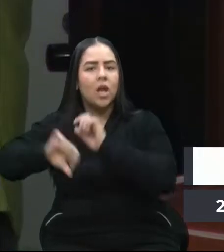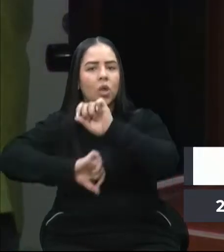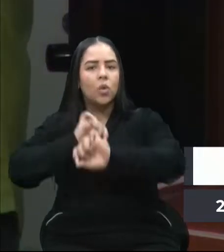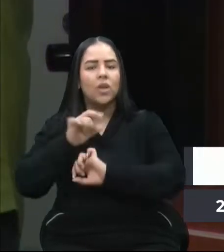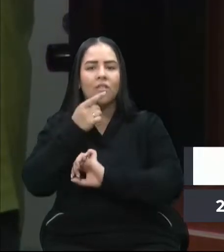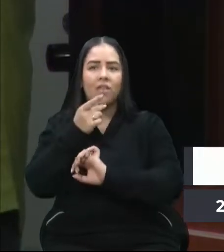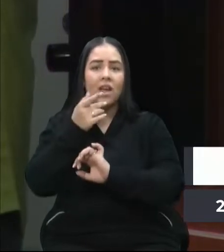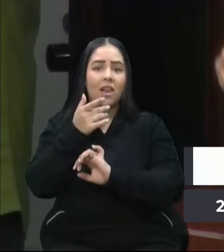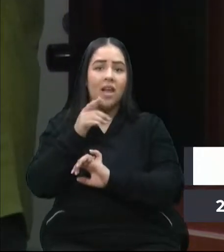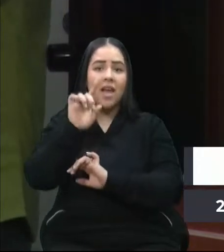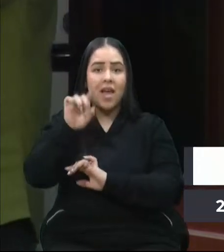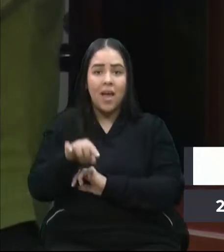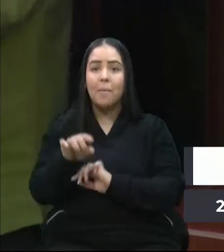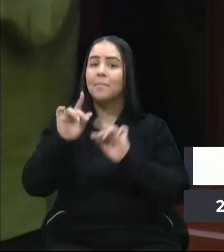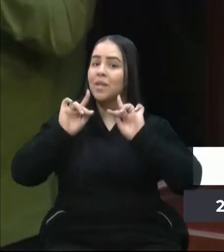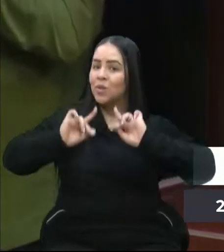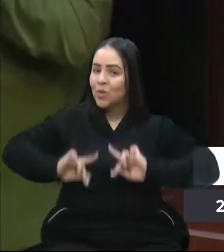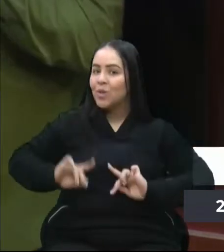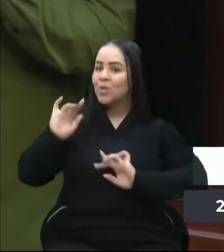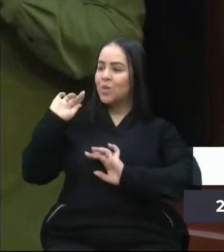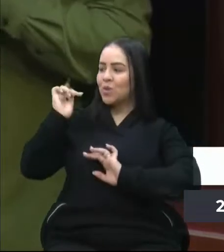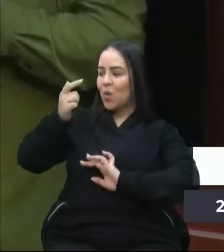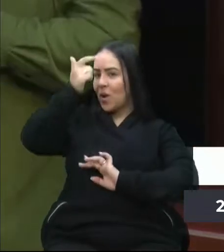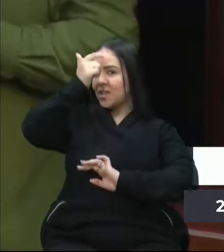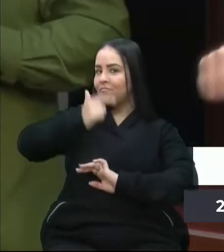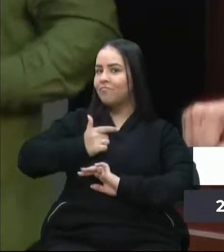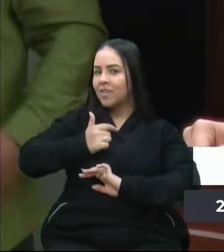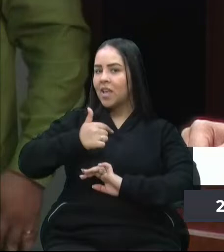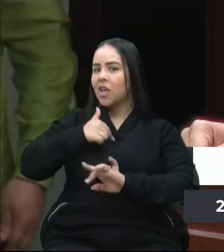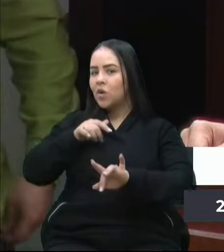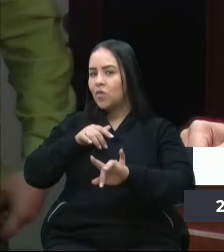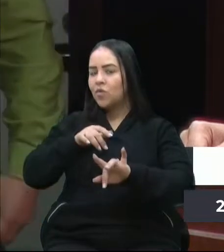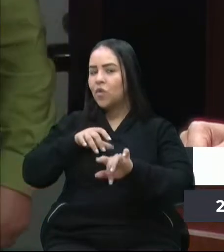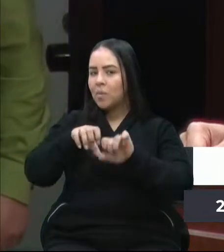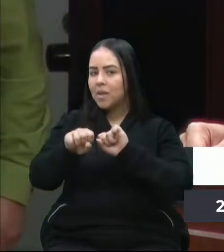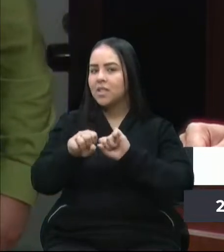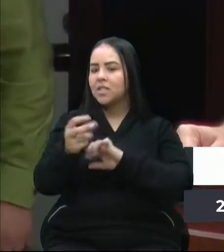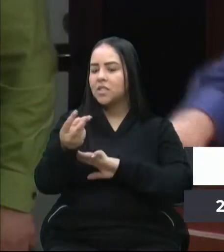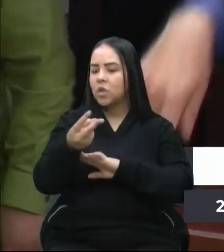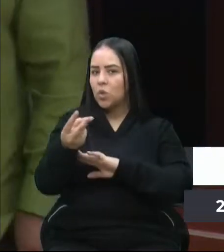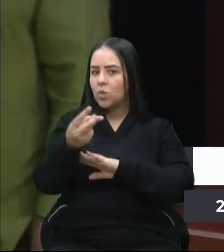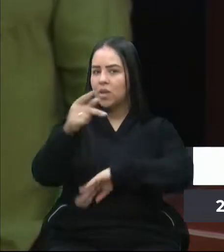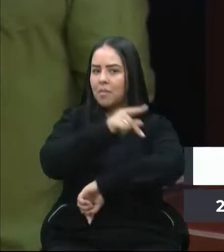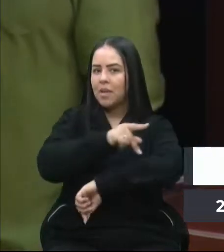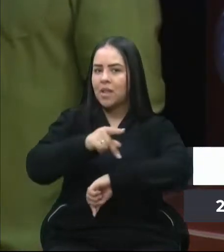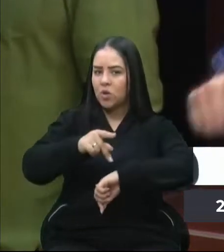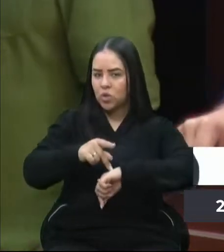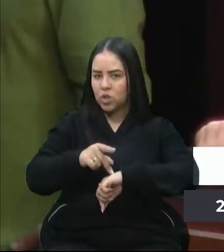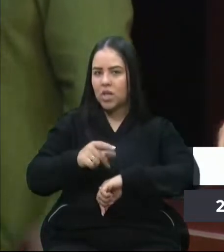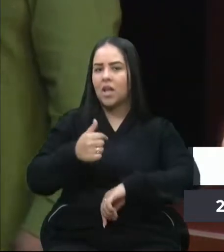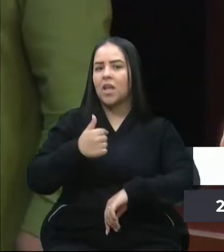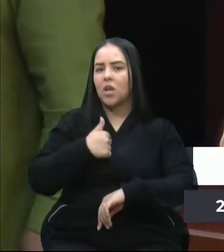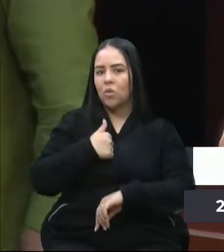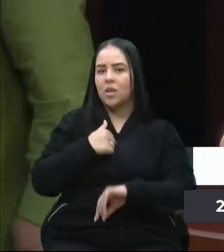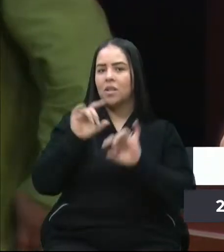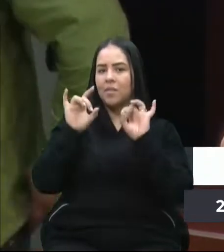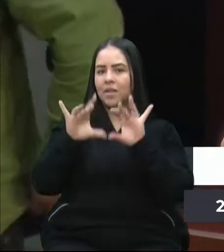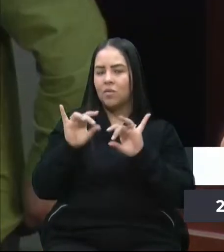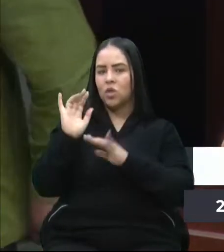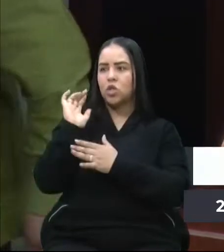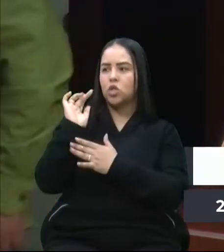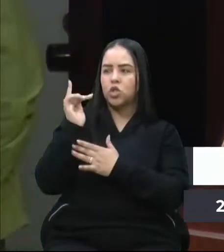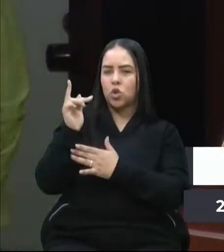é historiador, estou concluindo a segunda graduação em pedagogia, sou especialista em